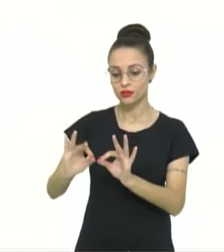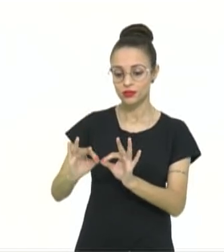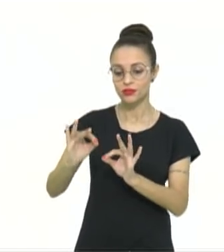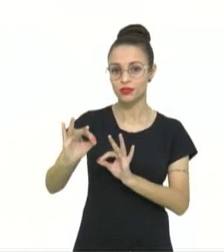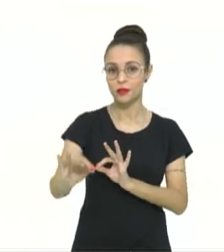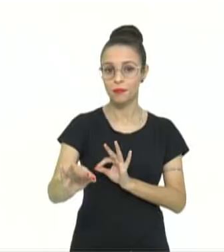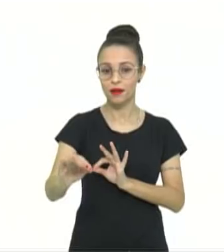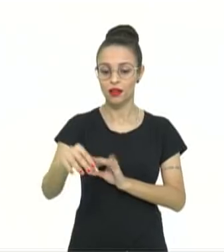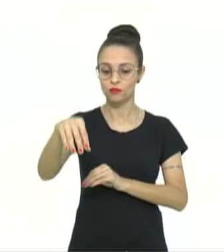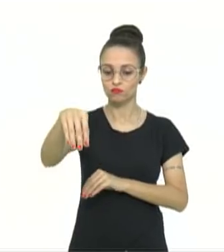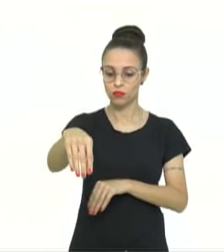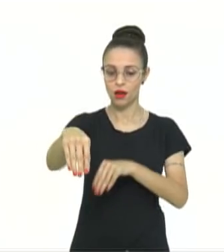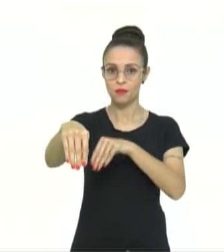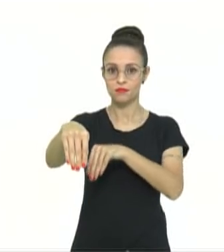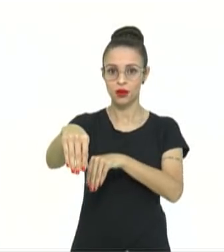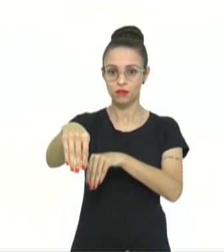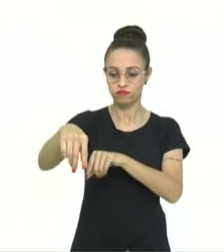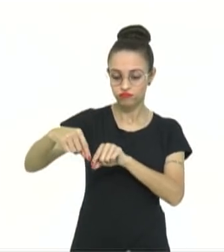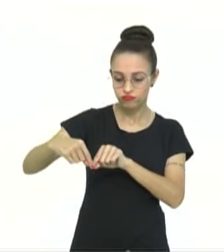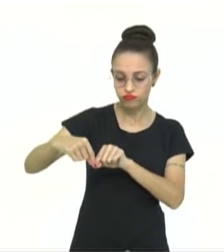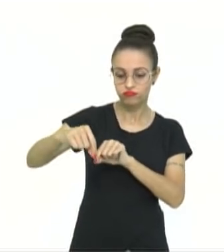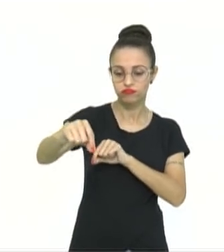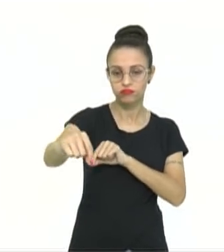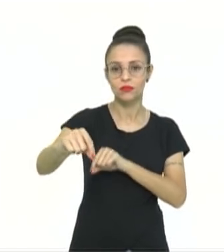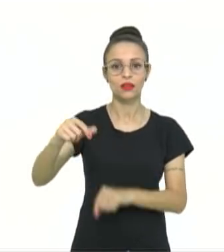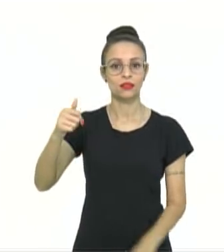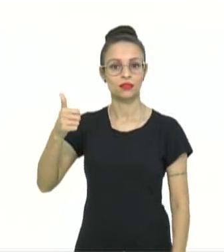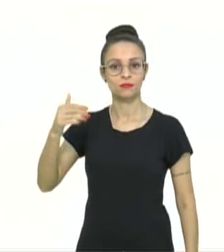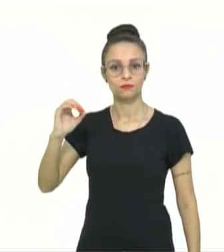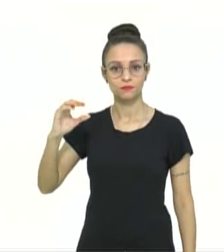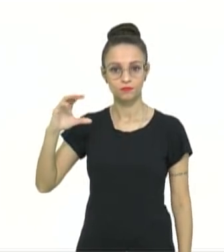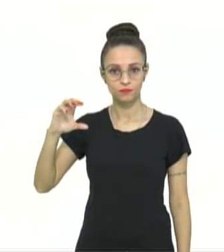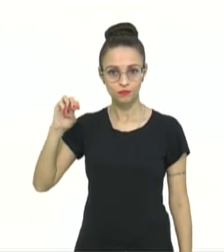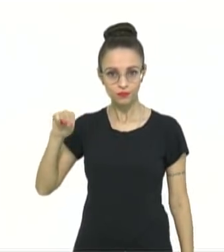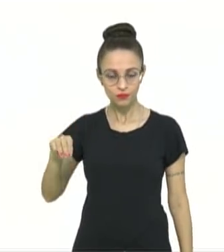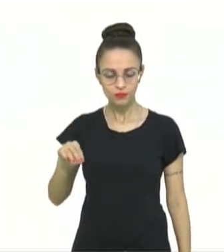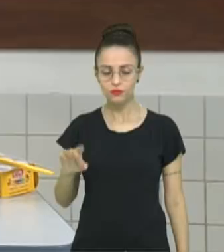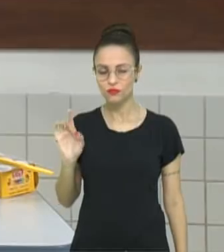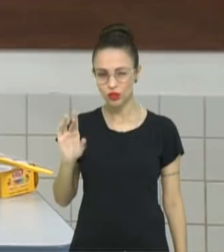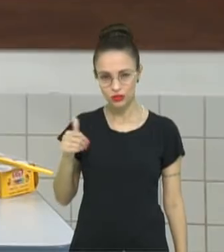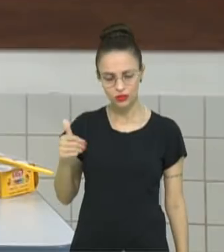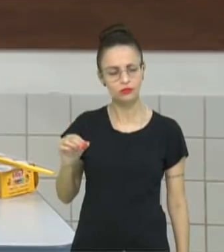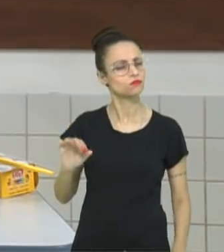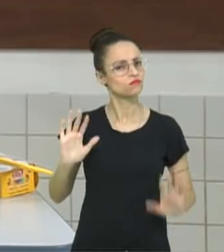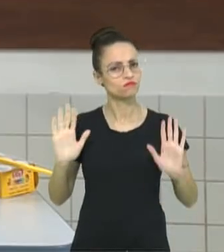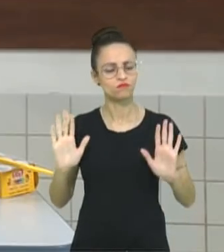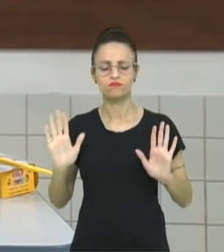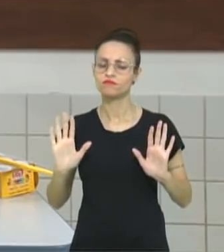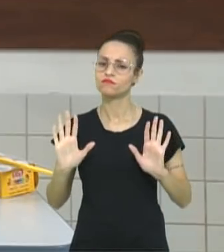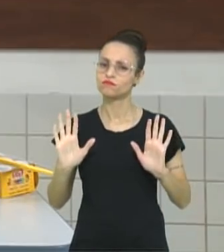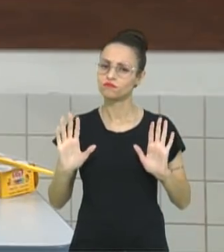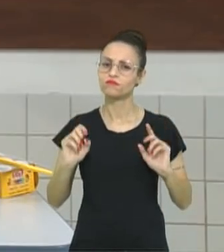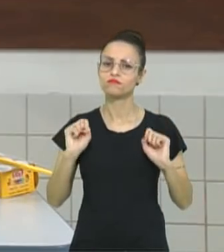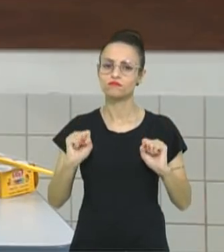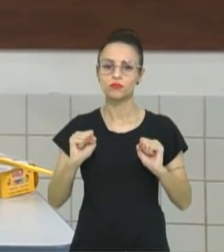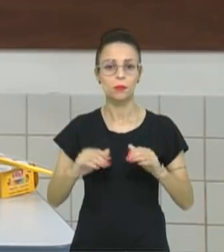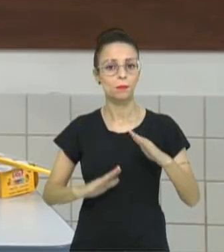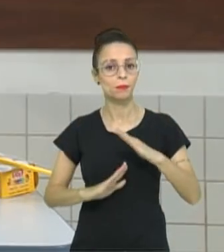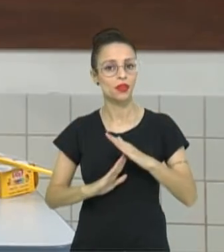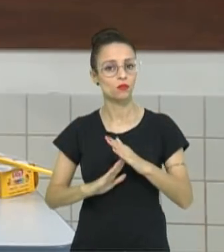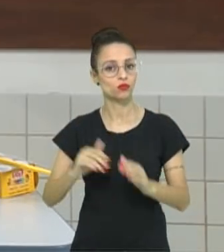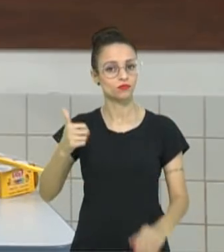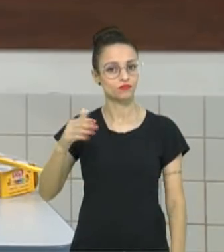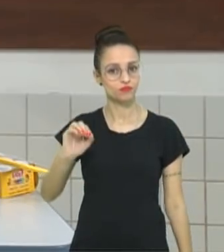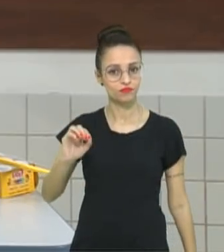separados um do outro com uma distância de pelo menos 10 centímetros. Pode só 10, prof? Não, você vai usar né, no mínimo